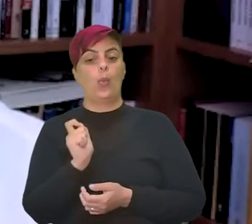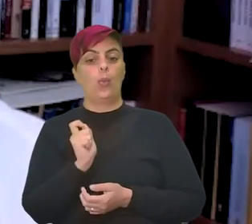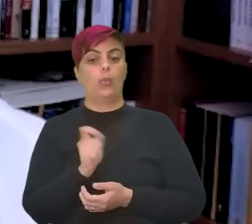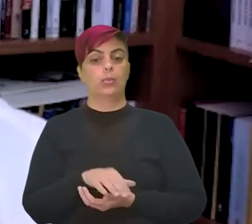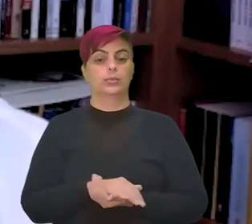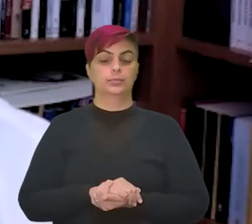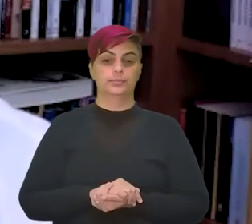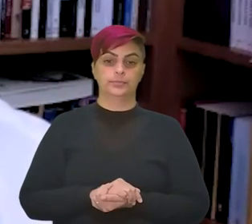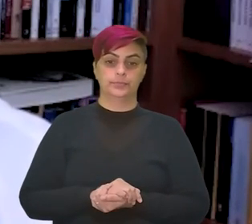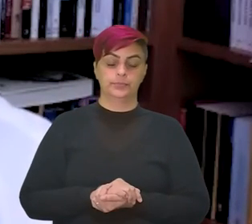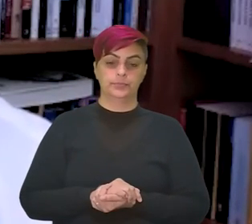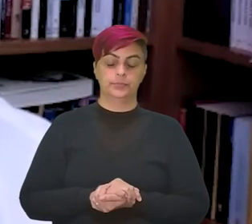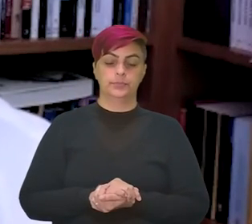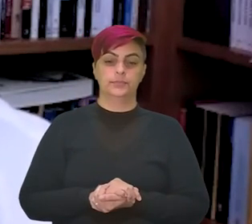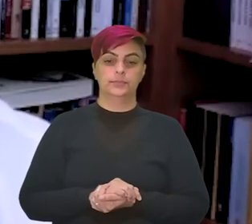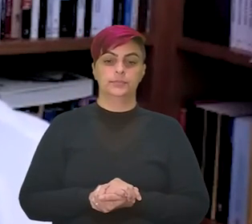que...